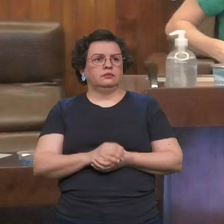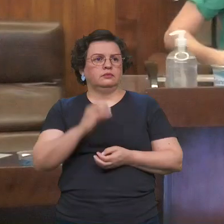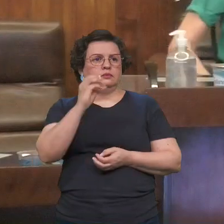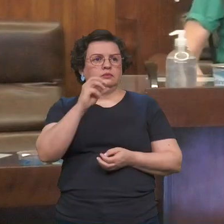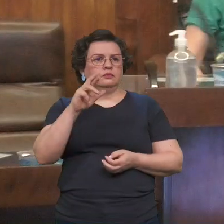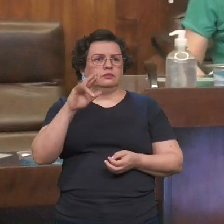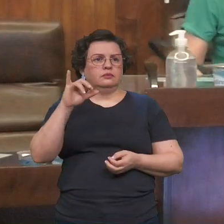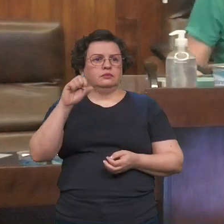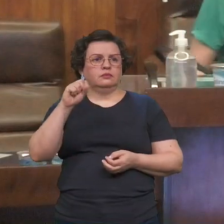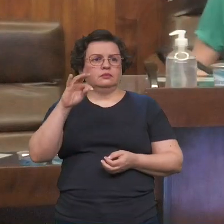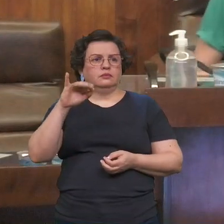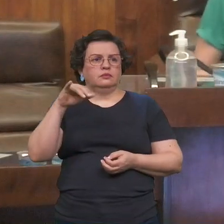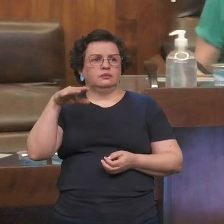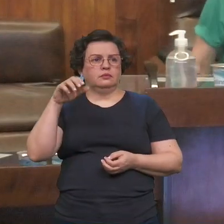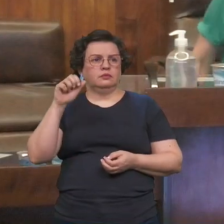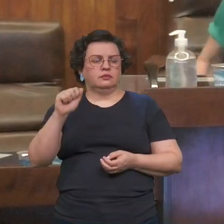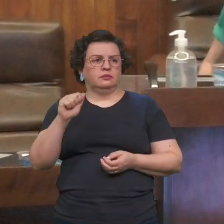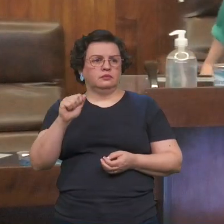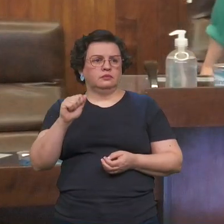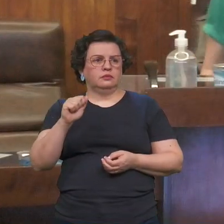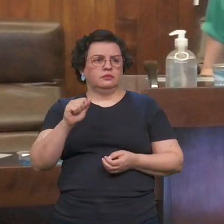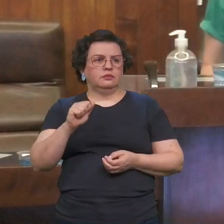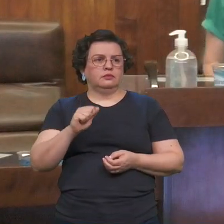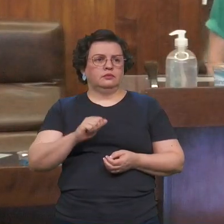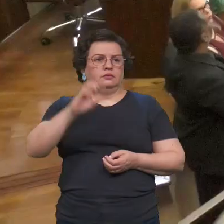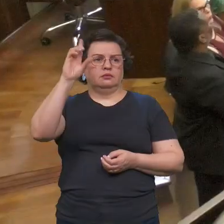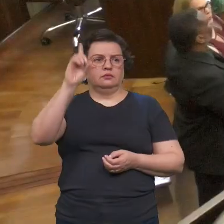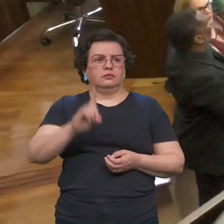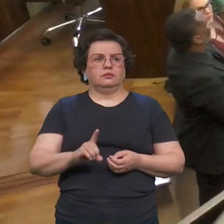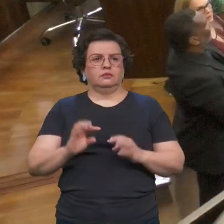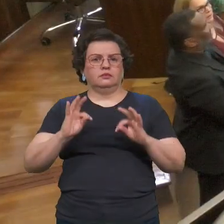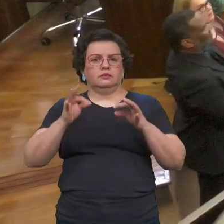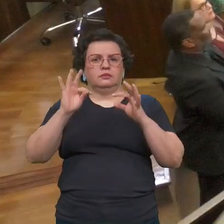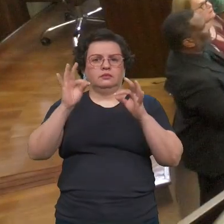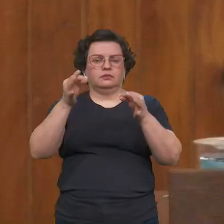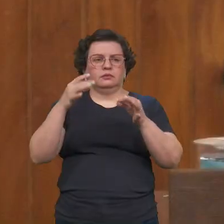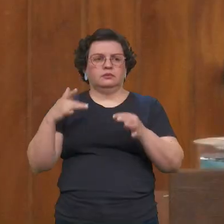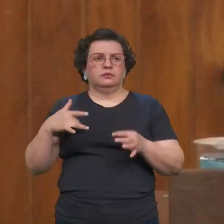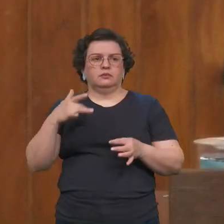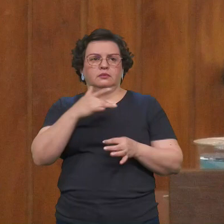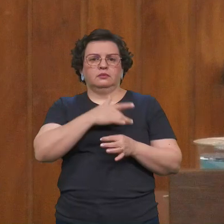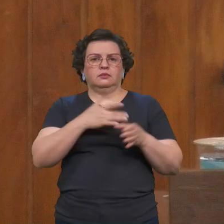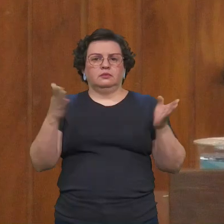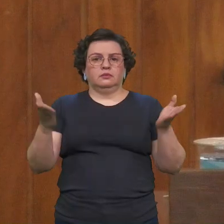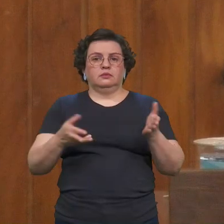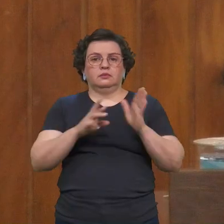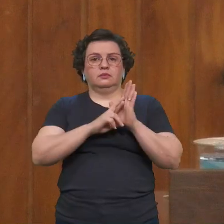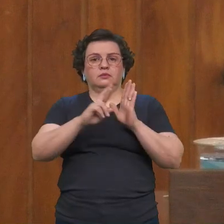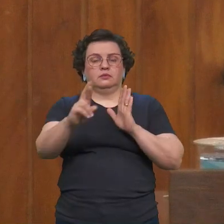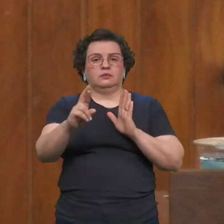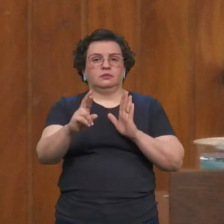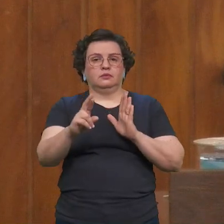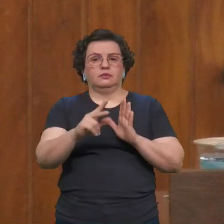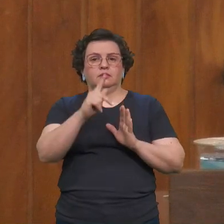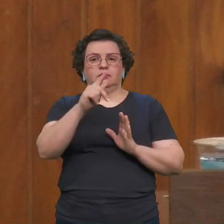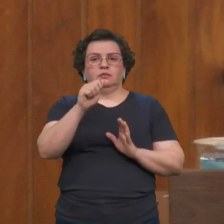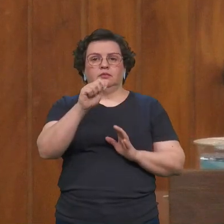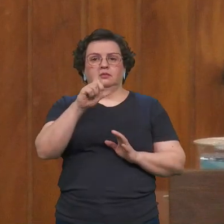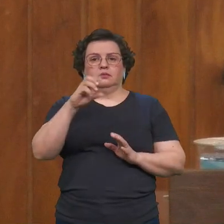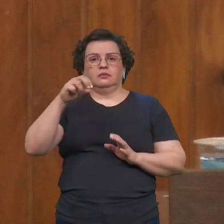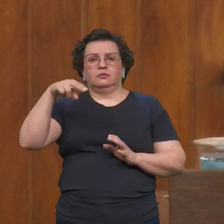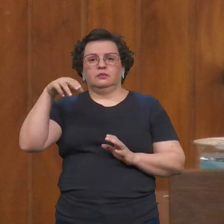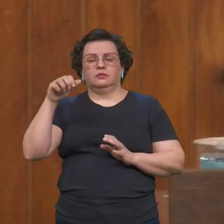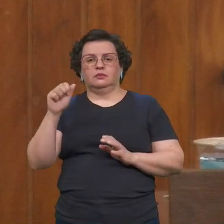Cristina Toshie Macedo Kuwabara, diretora técnica de saúde, neste ato representando a doutora Paloma Aparecida